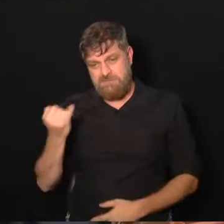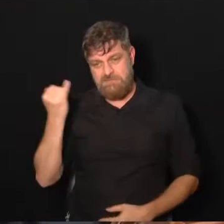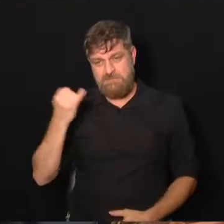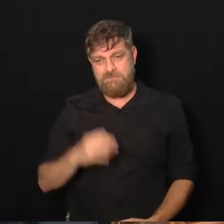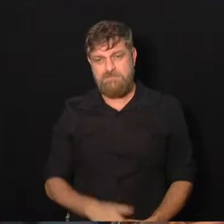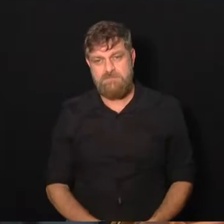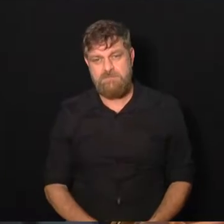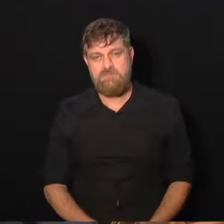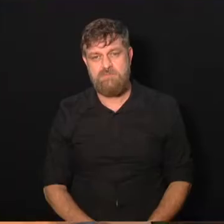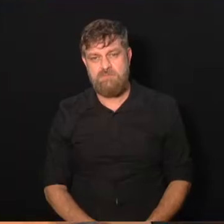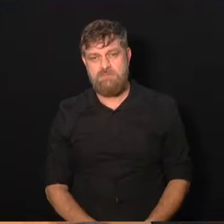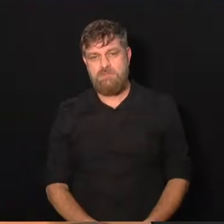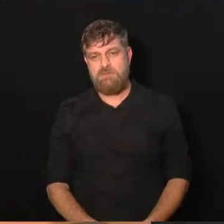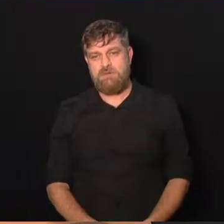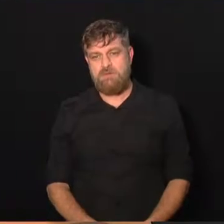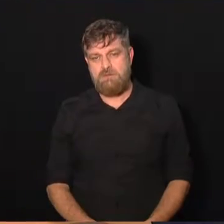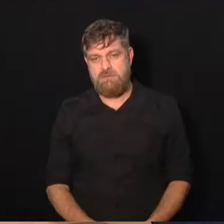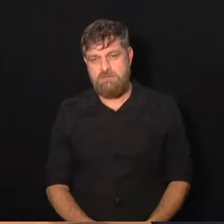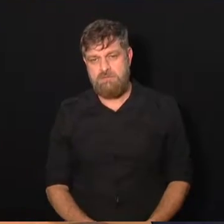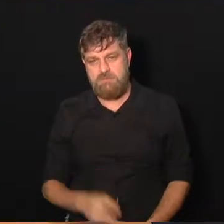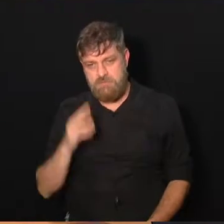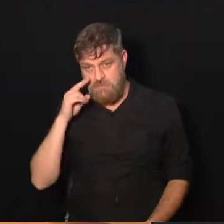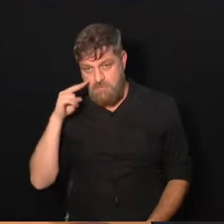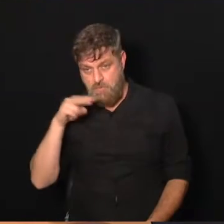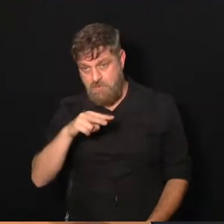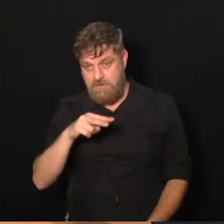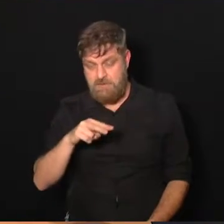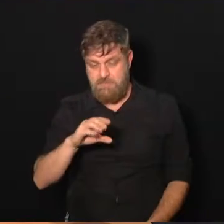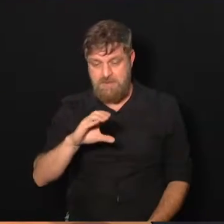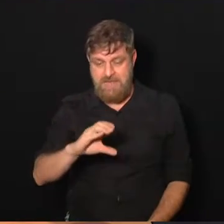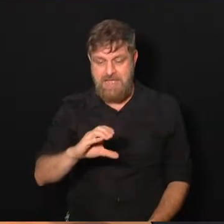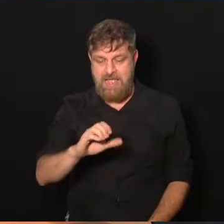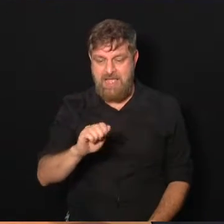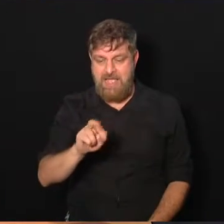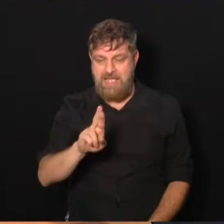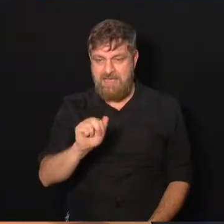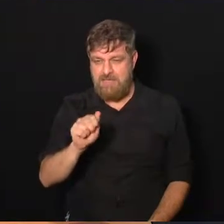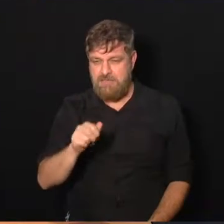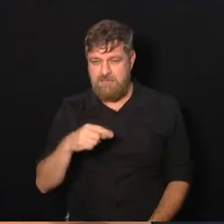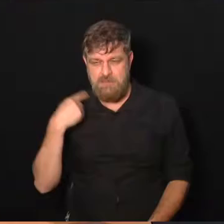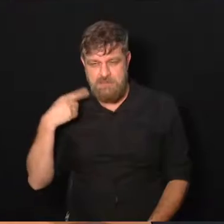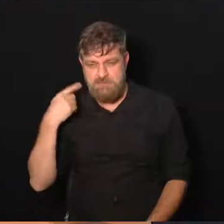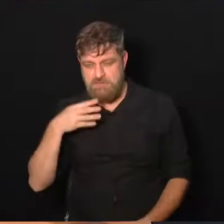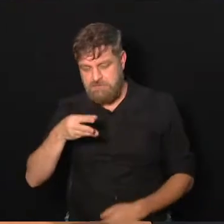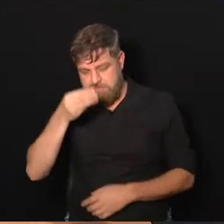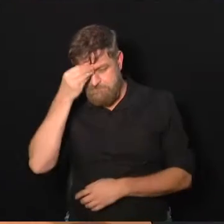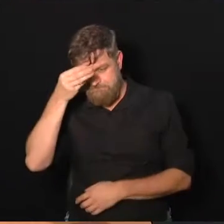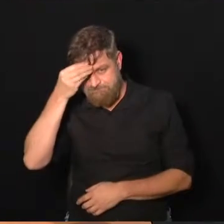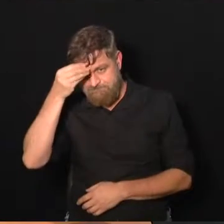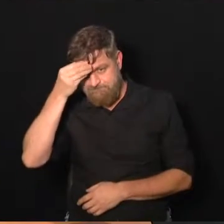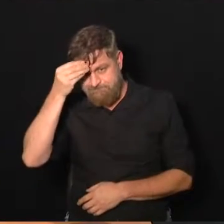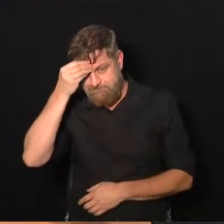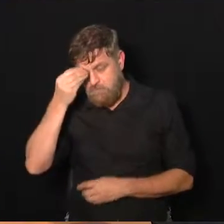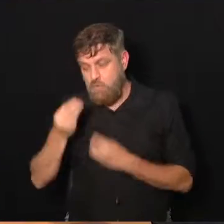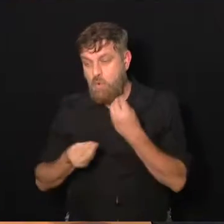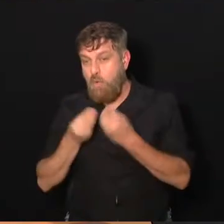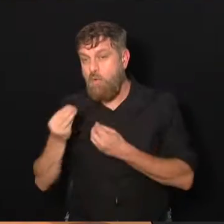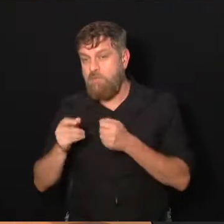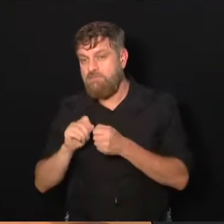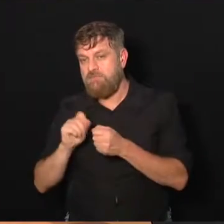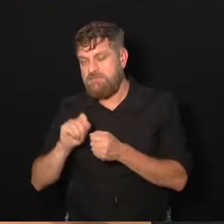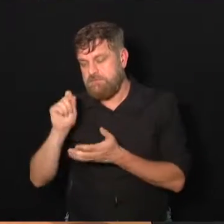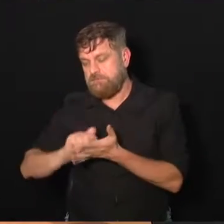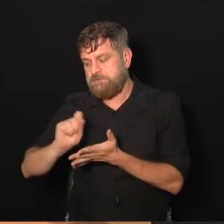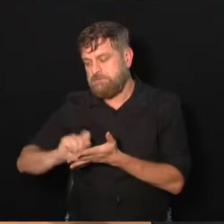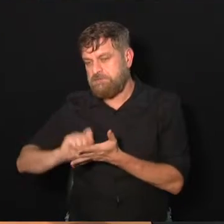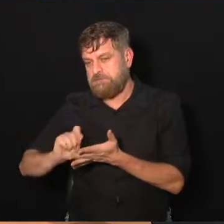enquanto você está falando, estou olhando aqui para a doutora Karina, que ela está prestando atenção, porque ela deve estar pensando assim, como é que eu vou colocar isso dentro